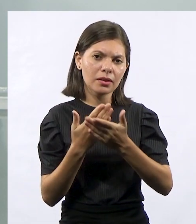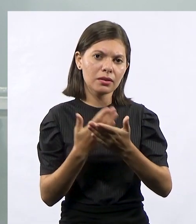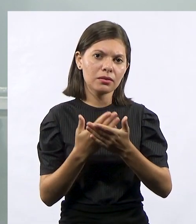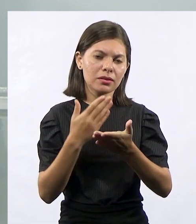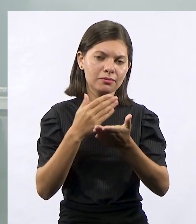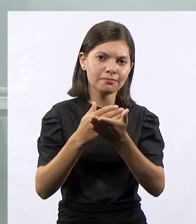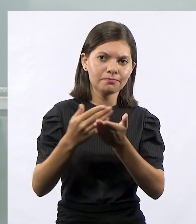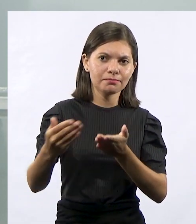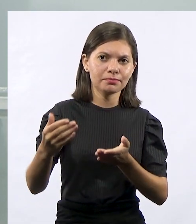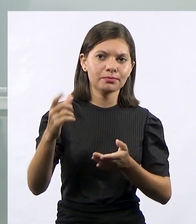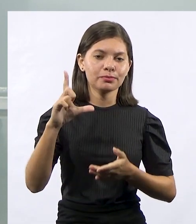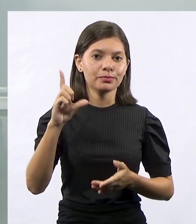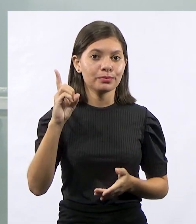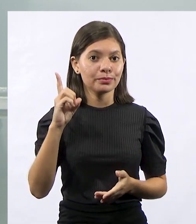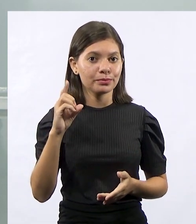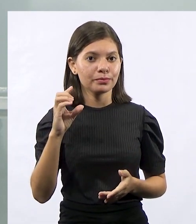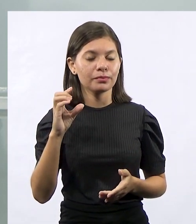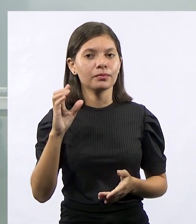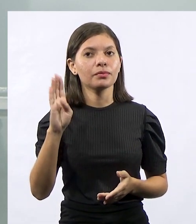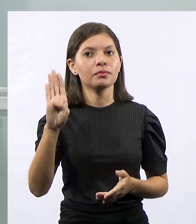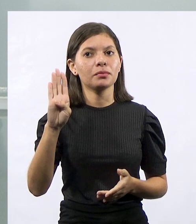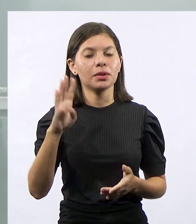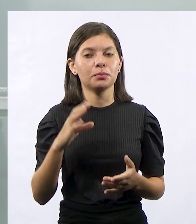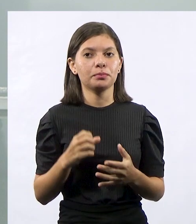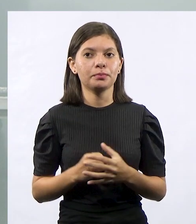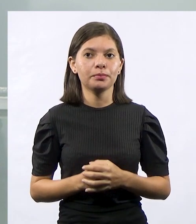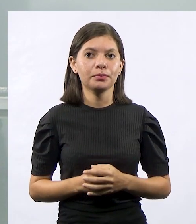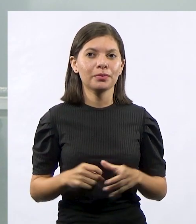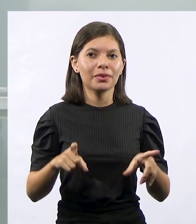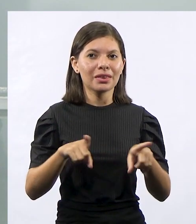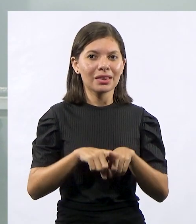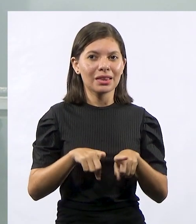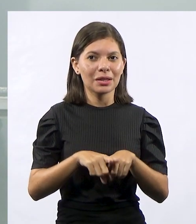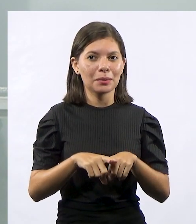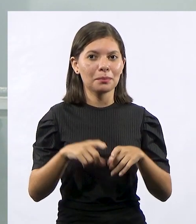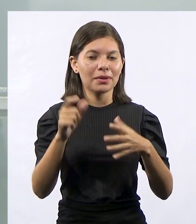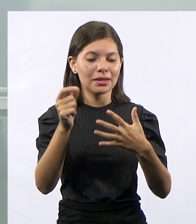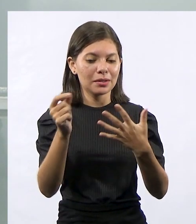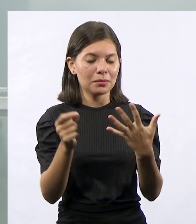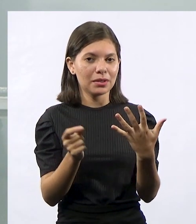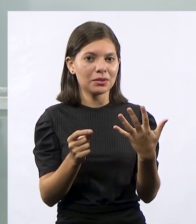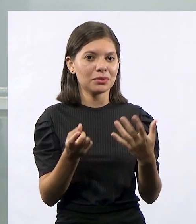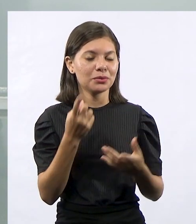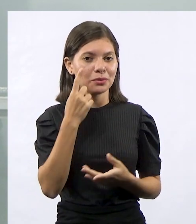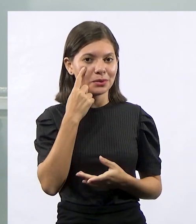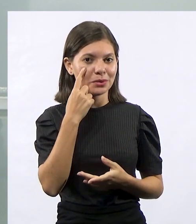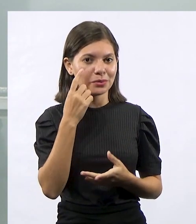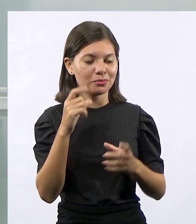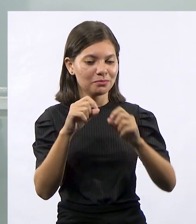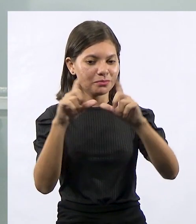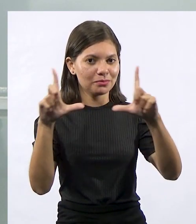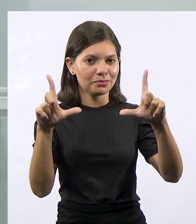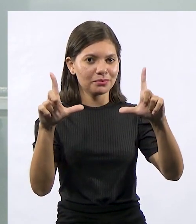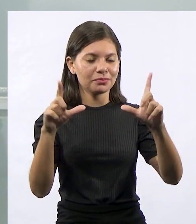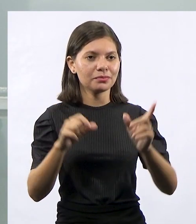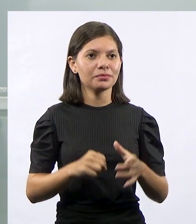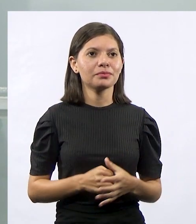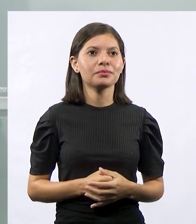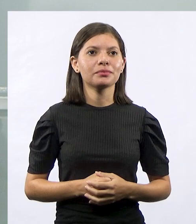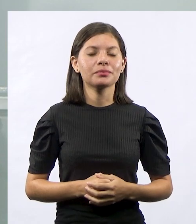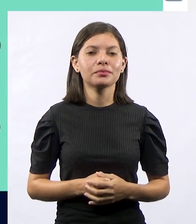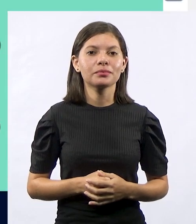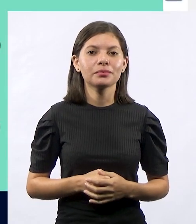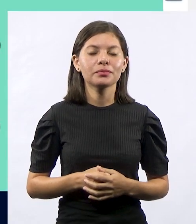aula. Tudo parte da LDB. Além disso, a gente tem também mais alguns elementos. Vejam só o que a tela